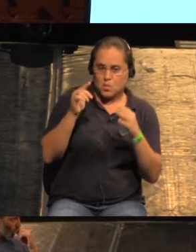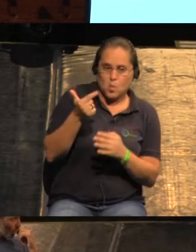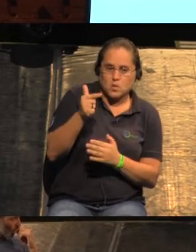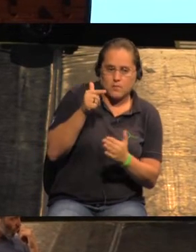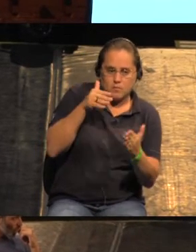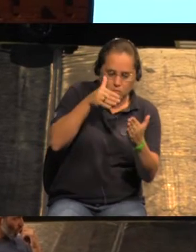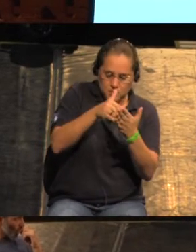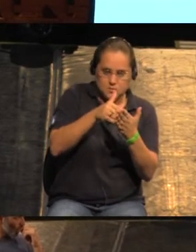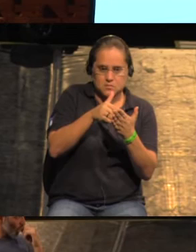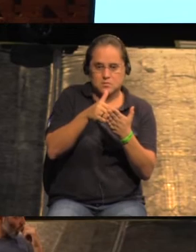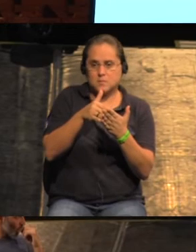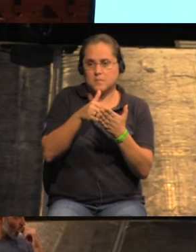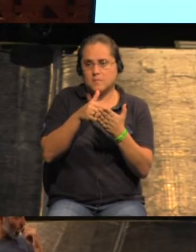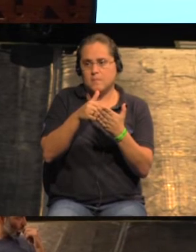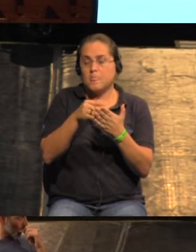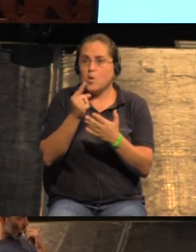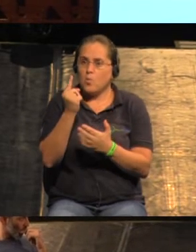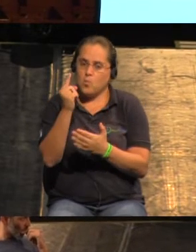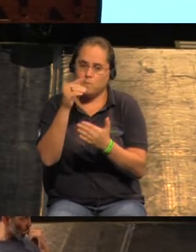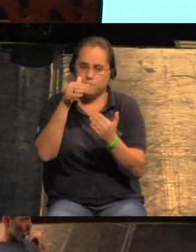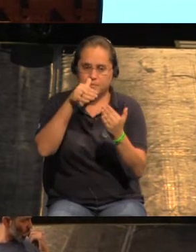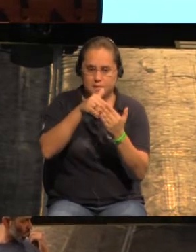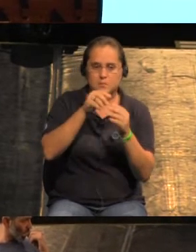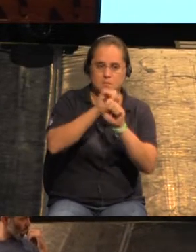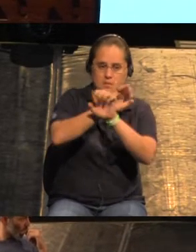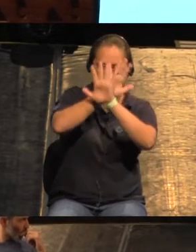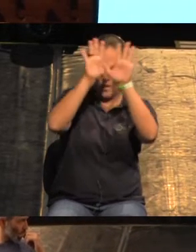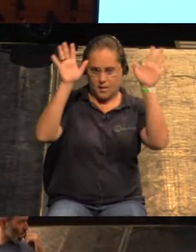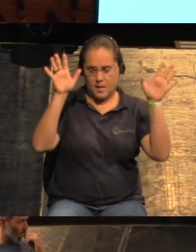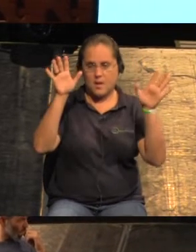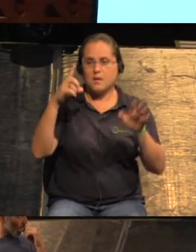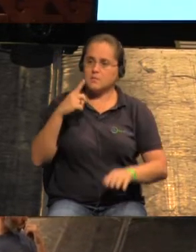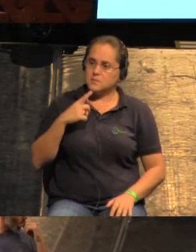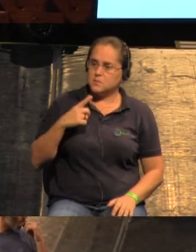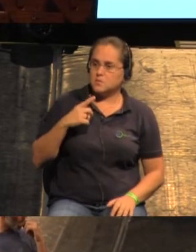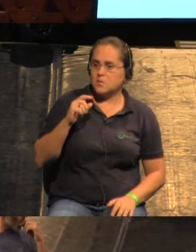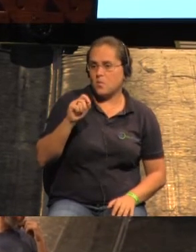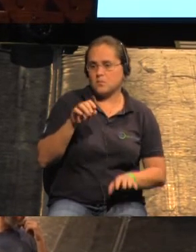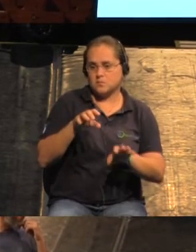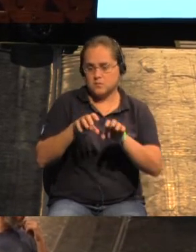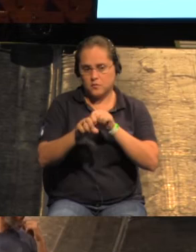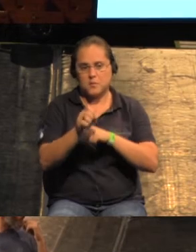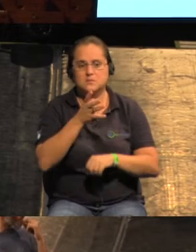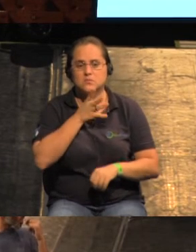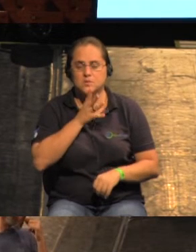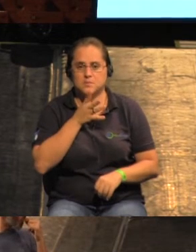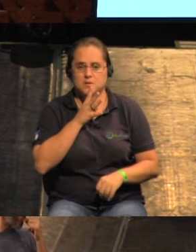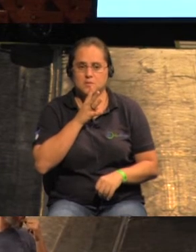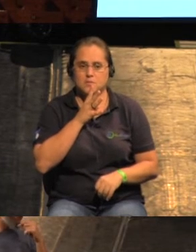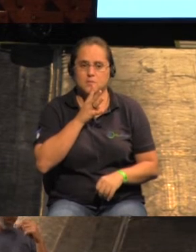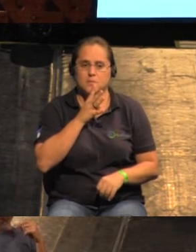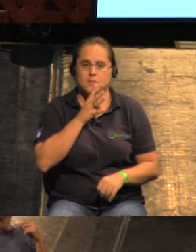Em tese, eu acho que não deveria haver limites de possibilidades. Um limite que é muito claro e tem muito a ver com